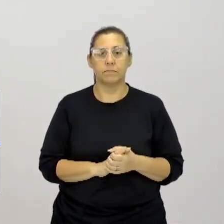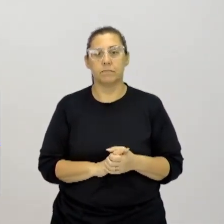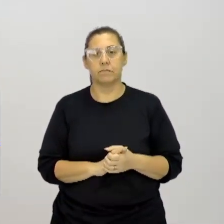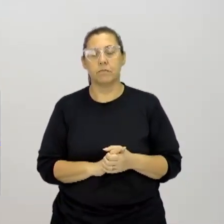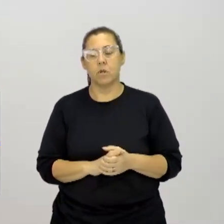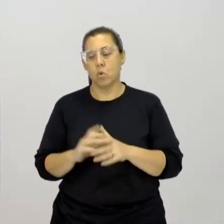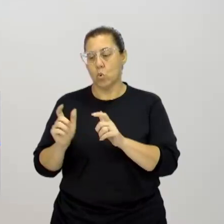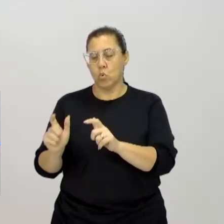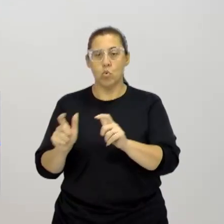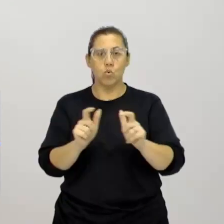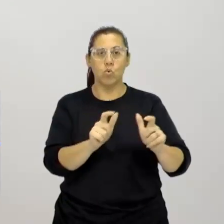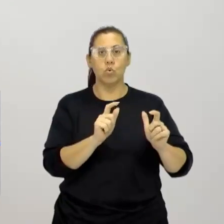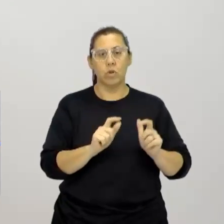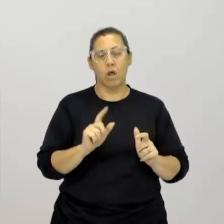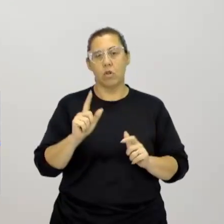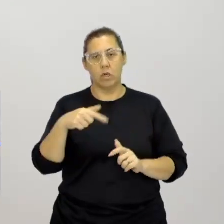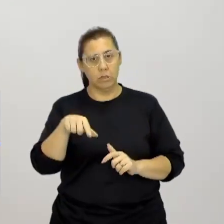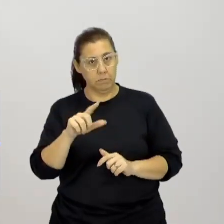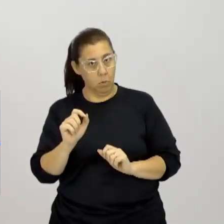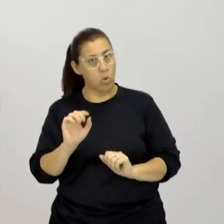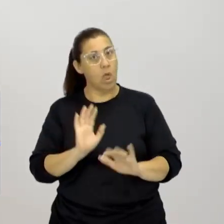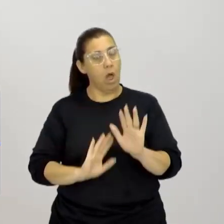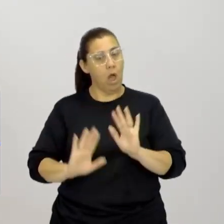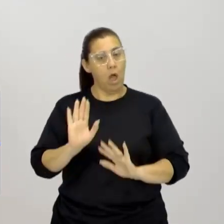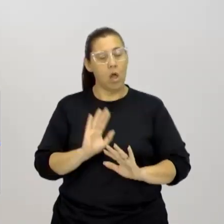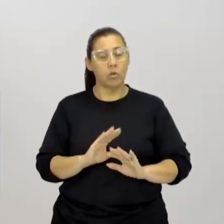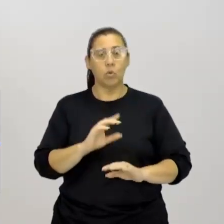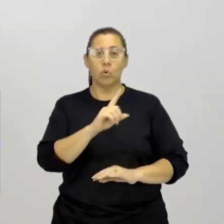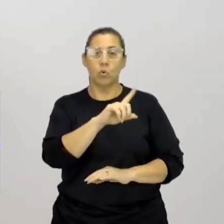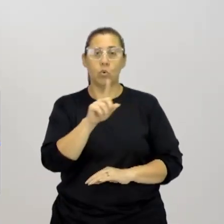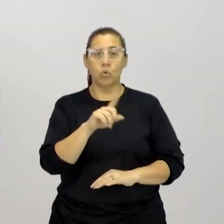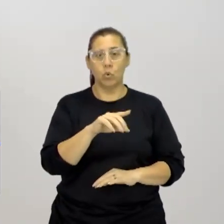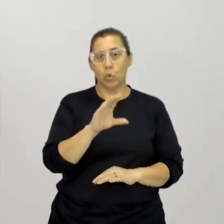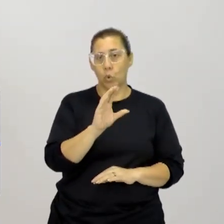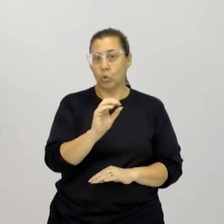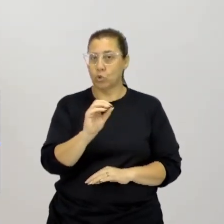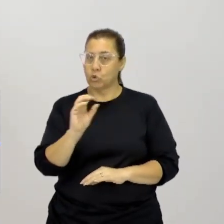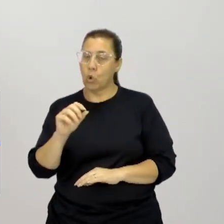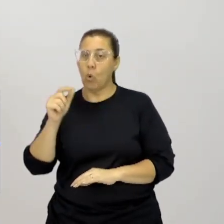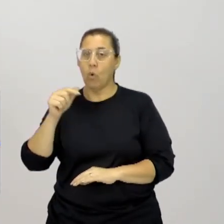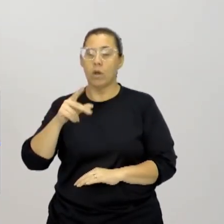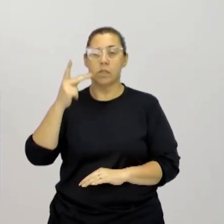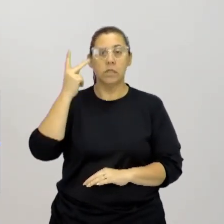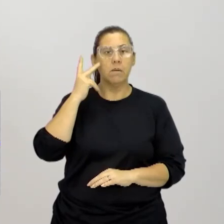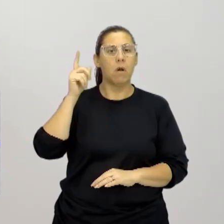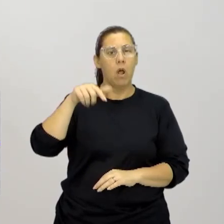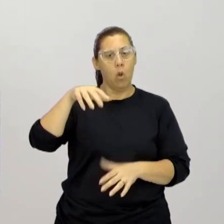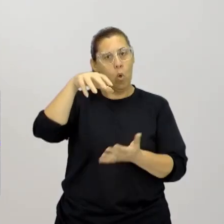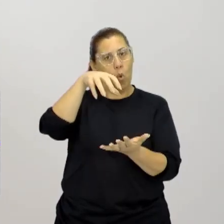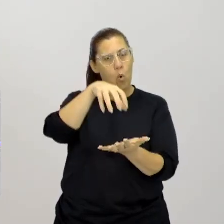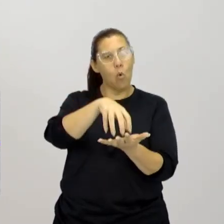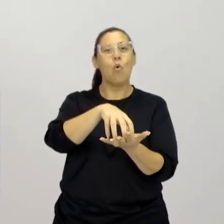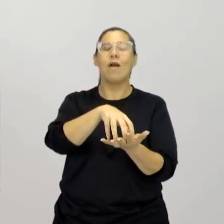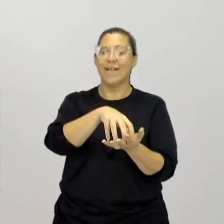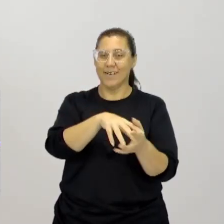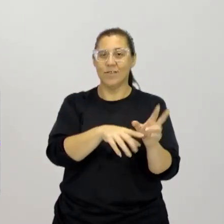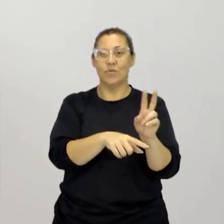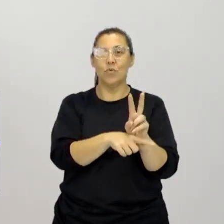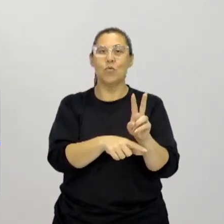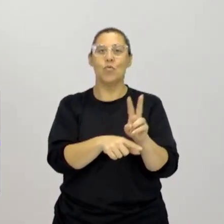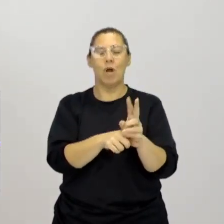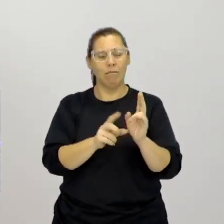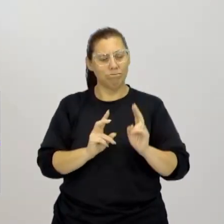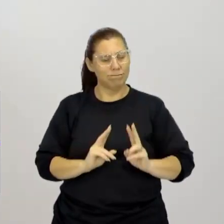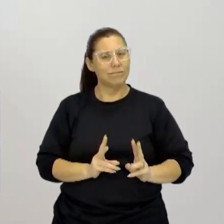das localidades que a gente tem que tomar cuidado. O zoológico aqui de São Paulo é uma unidade de conservação, né? Ai, que legal.